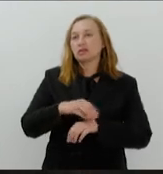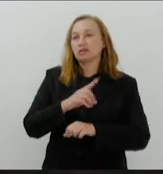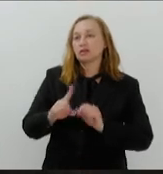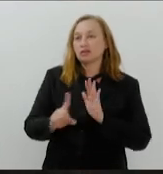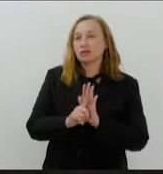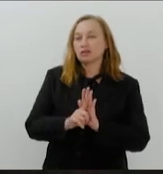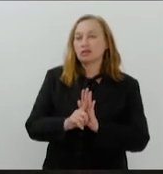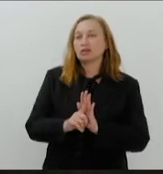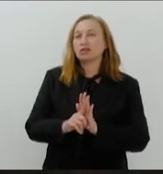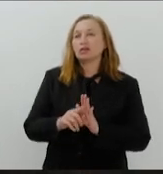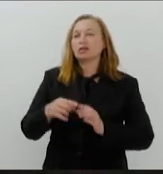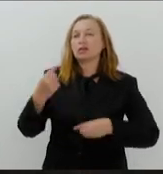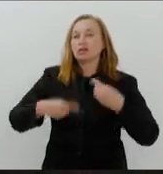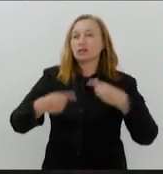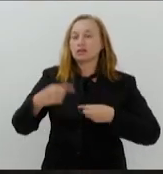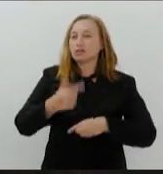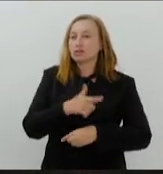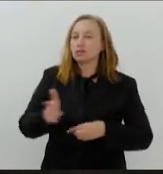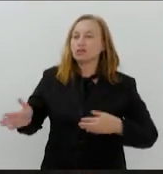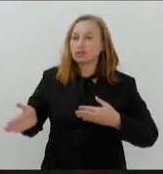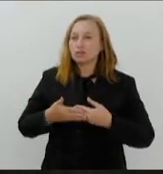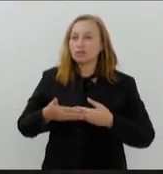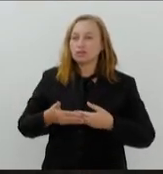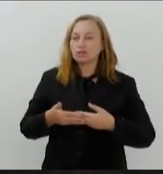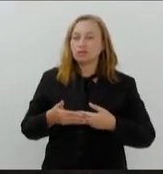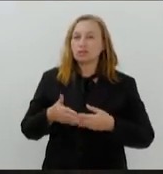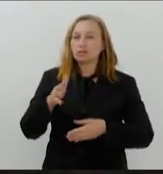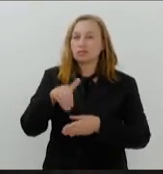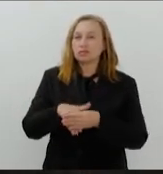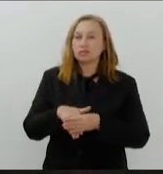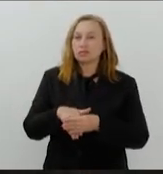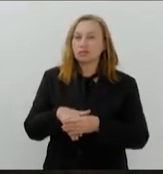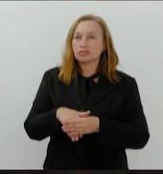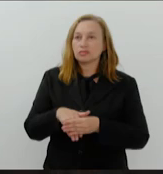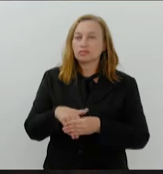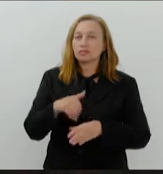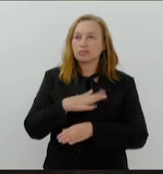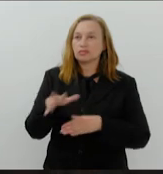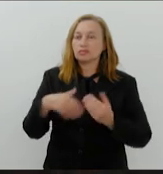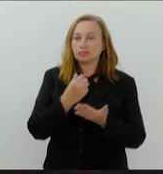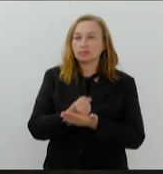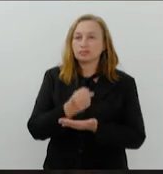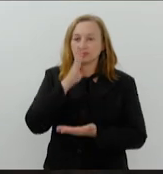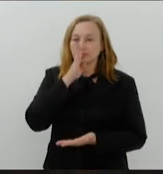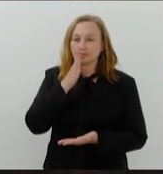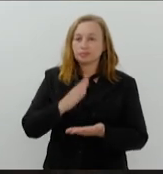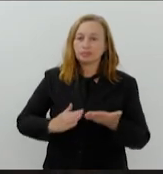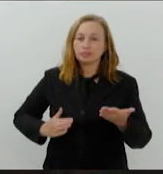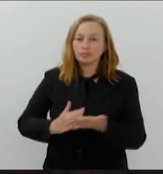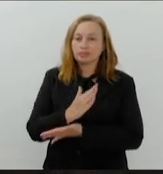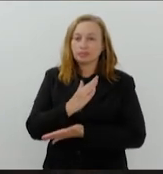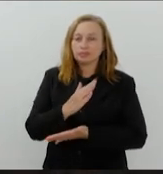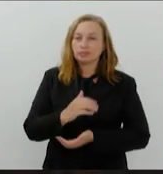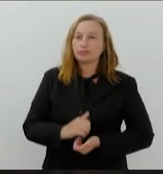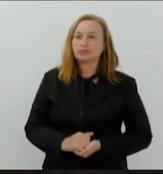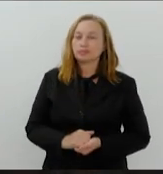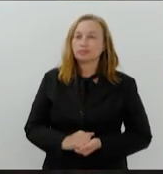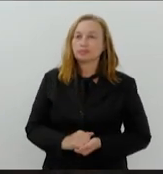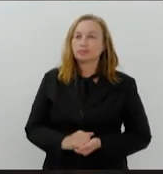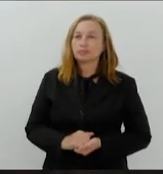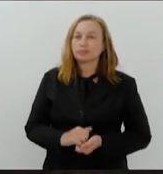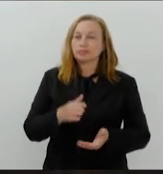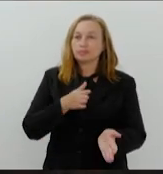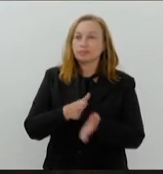Gordo. Em discussão, não havendo quem queira discutir, encerrada a discussão e votação, só os que aprovam permaneçam como estão, aprovado, vai